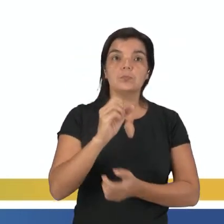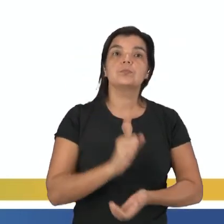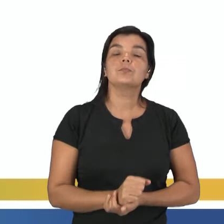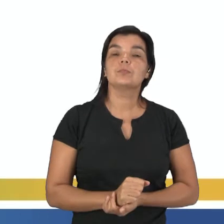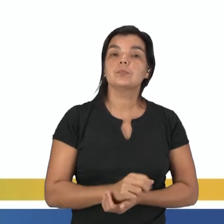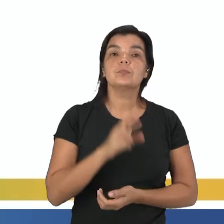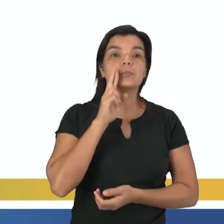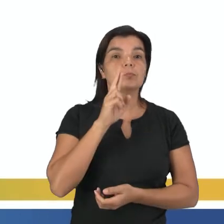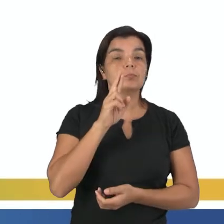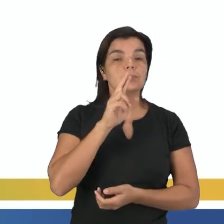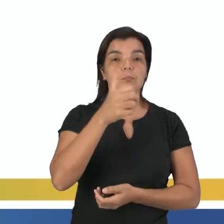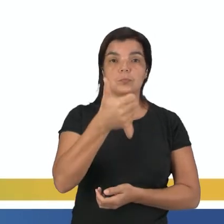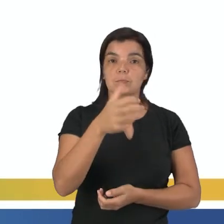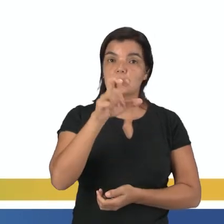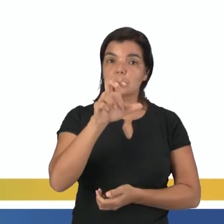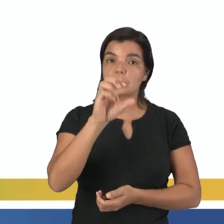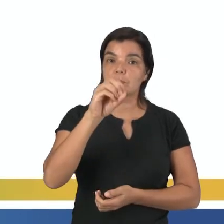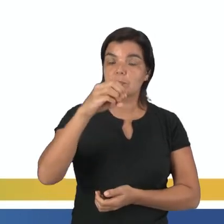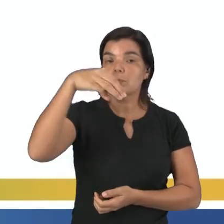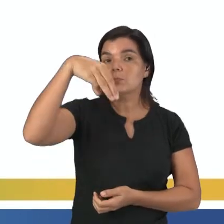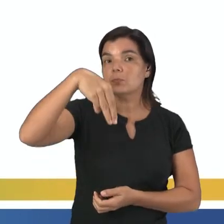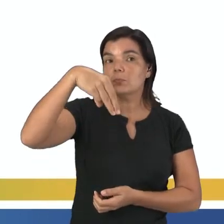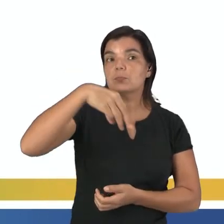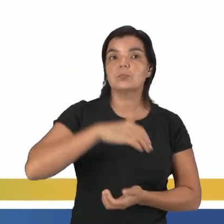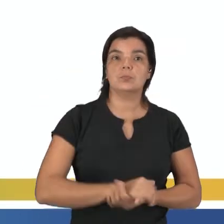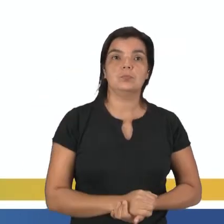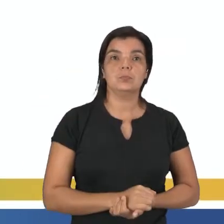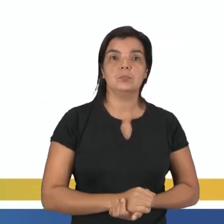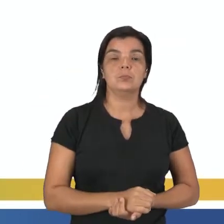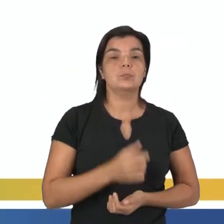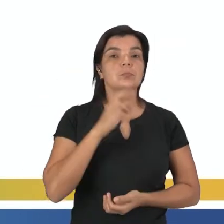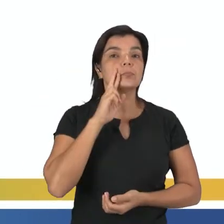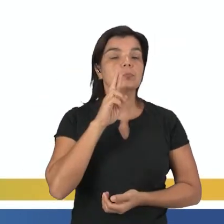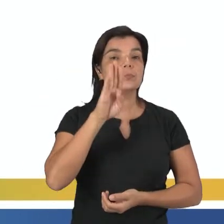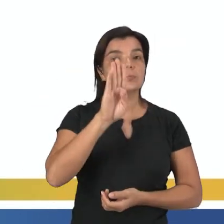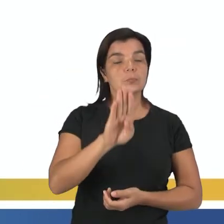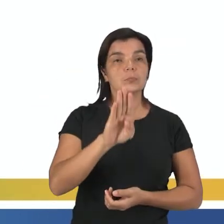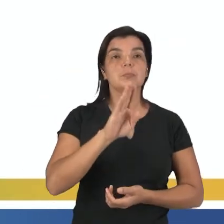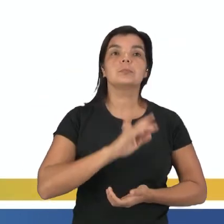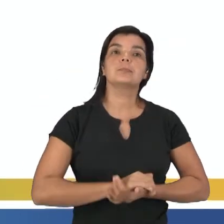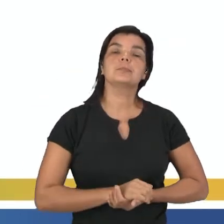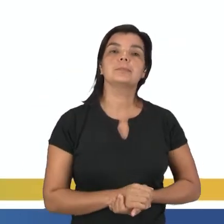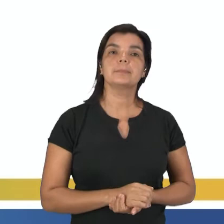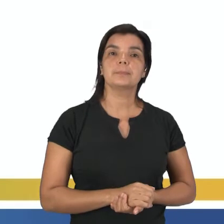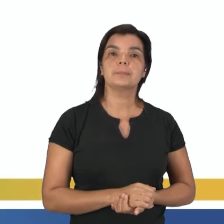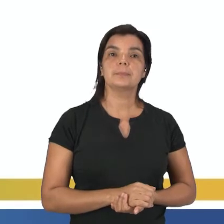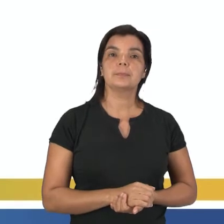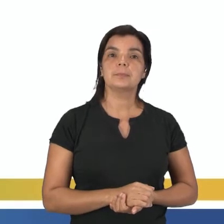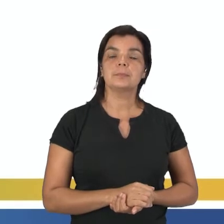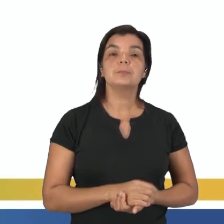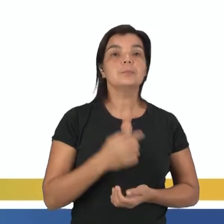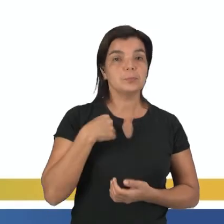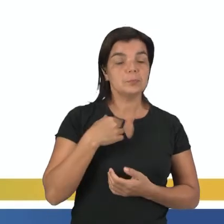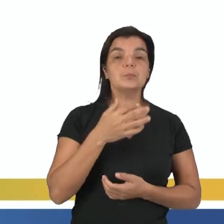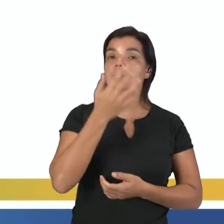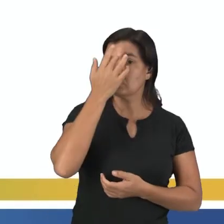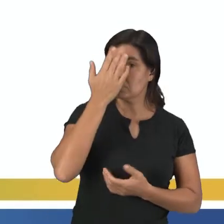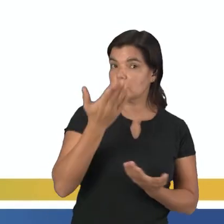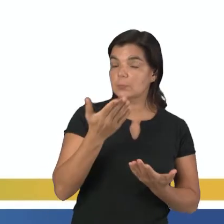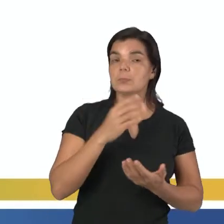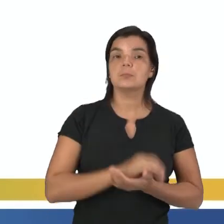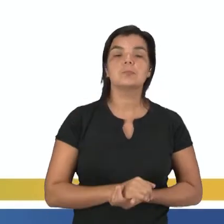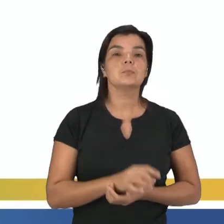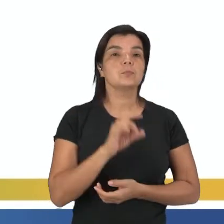eu tenho um resultado. Vai ser igual a 150 minutos. Ou seja, a minha alternativa correta vai ser a letra B. Viu como é que é tranquilo,